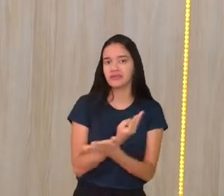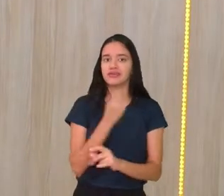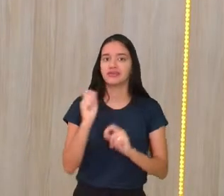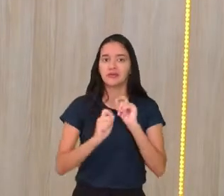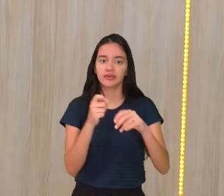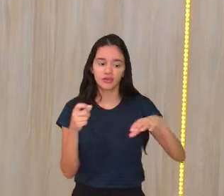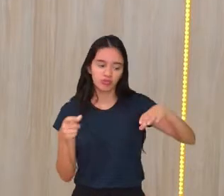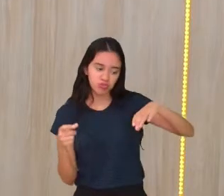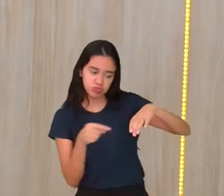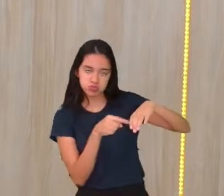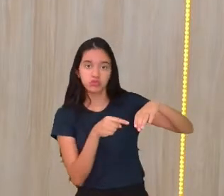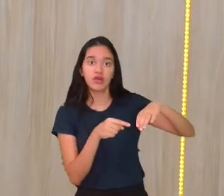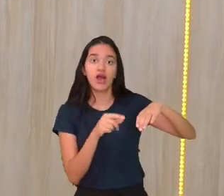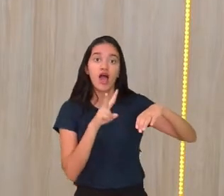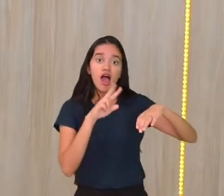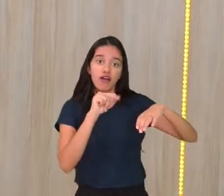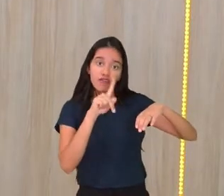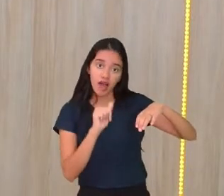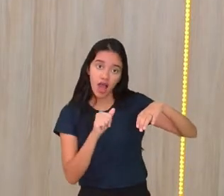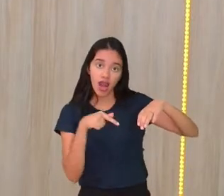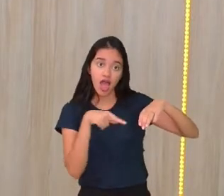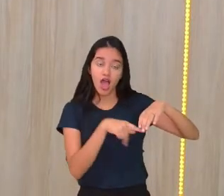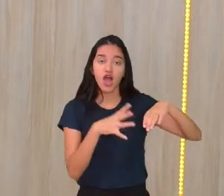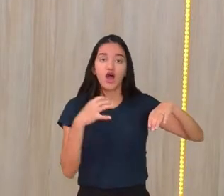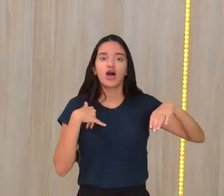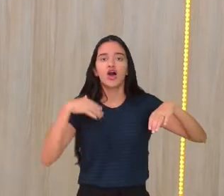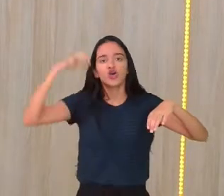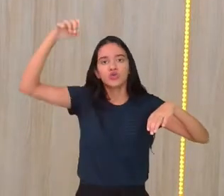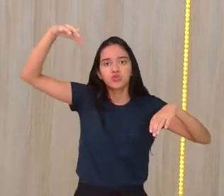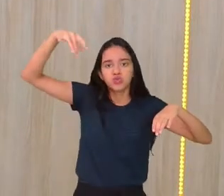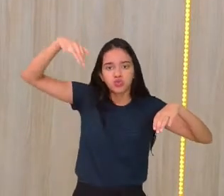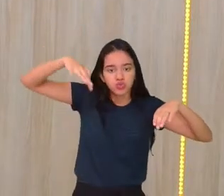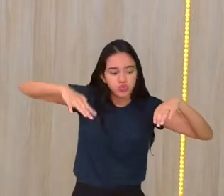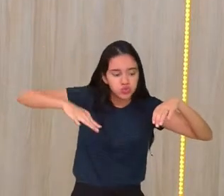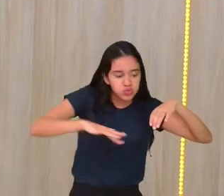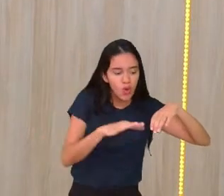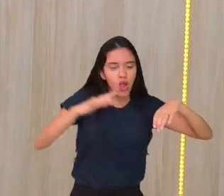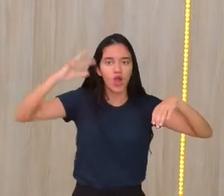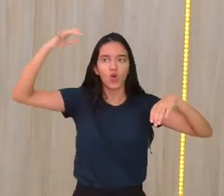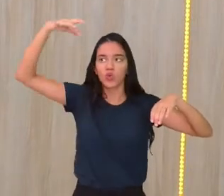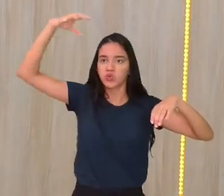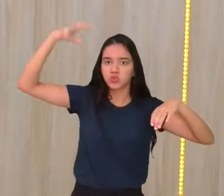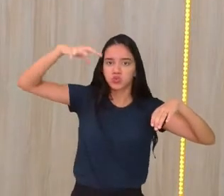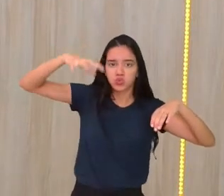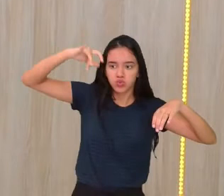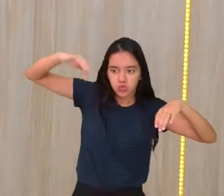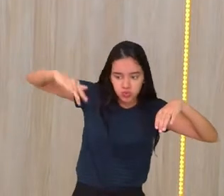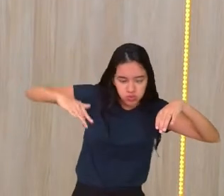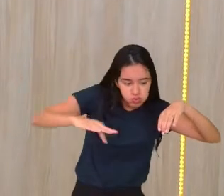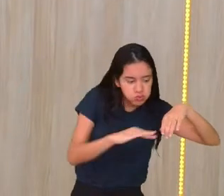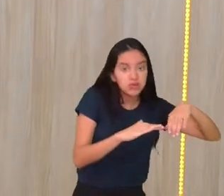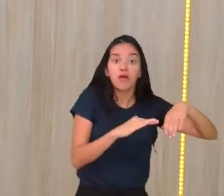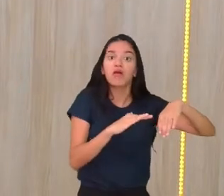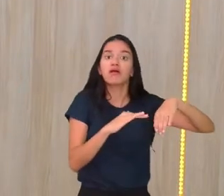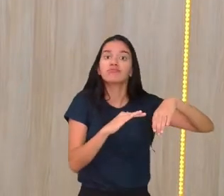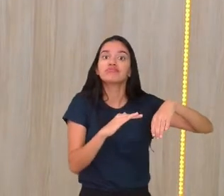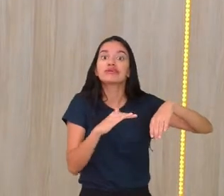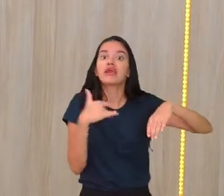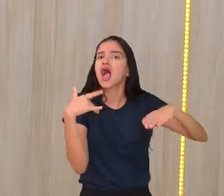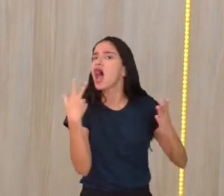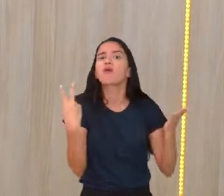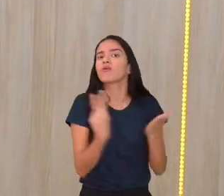valas. Aí choveu. Aí como é que a água vai escoar? Não escoou a água. Aí o que é